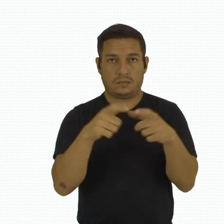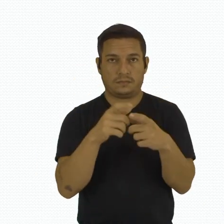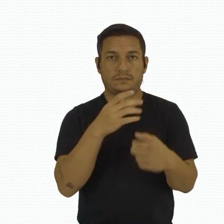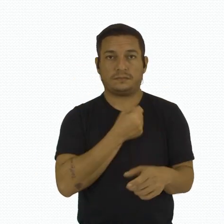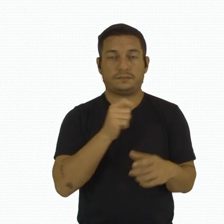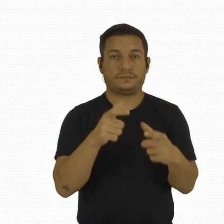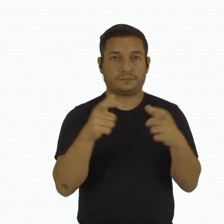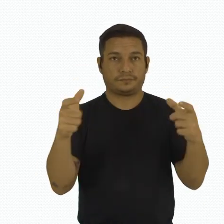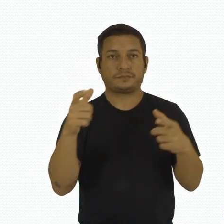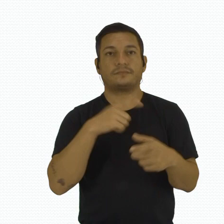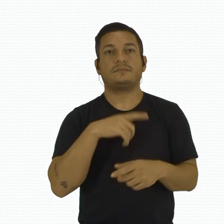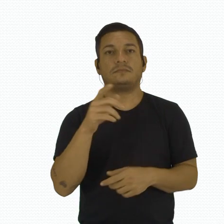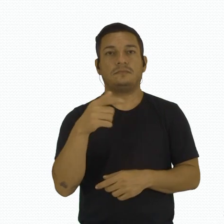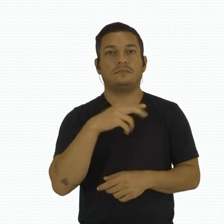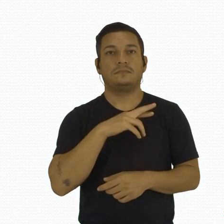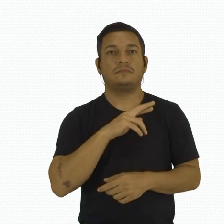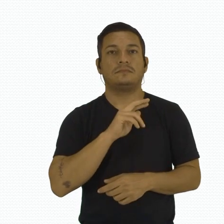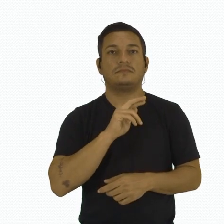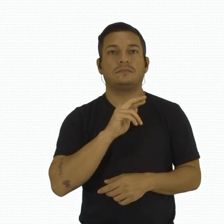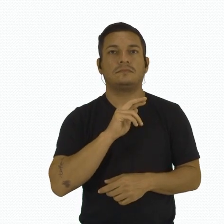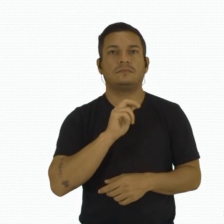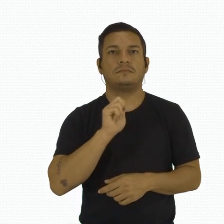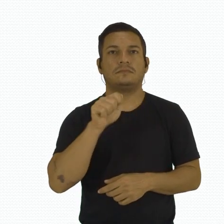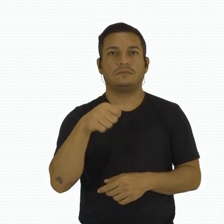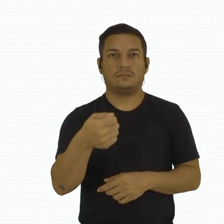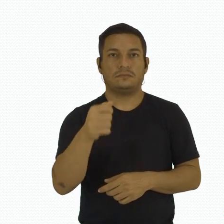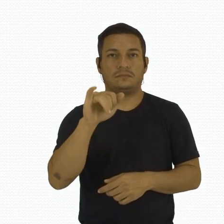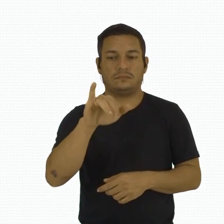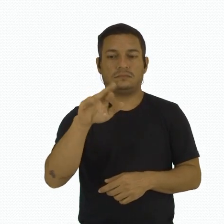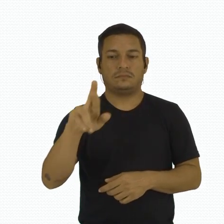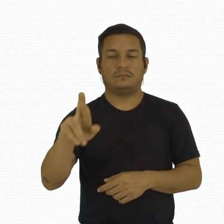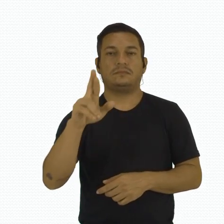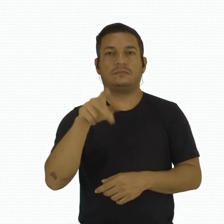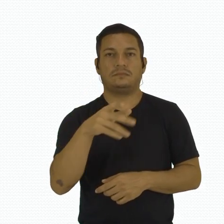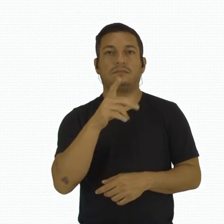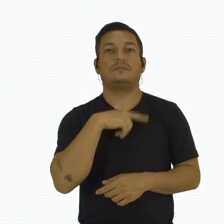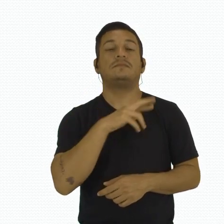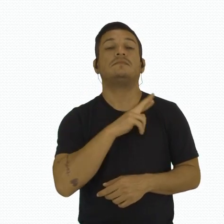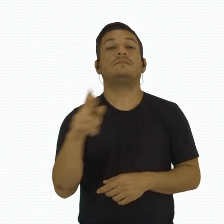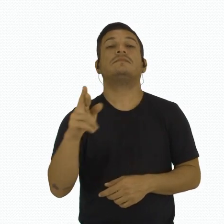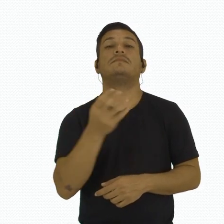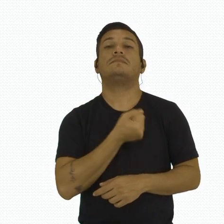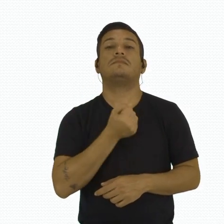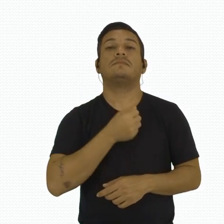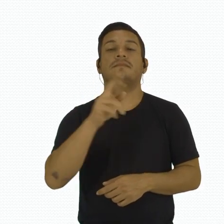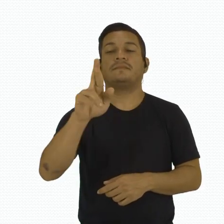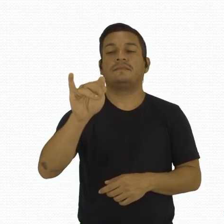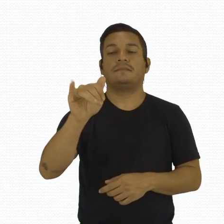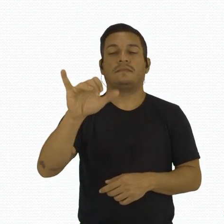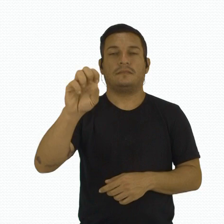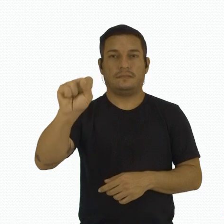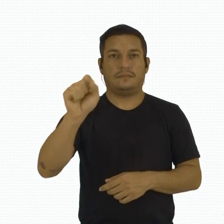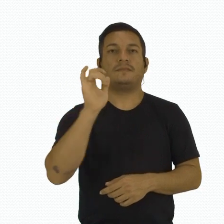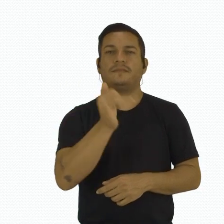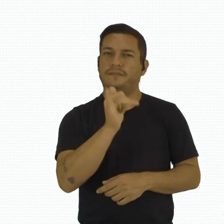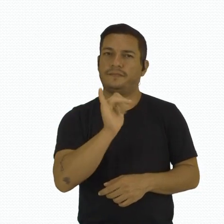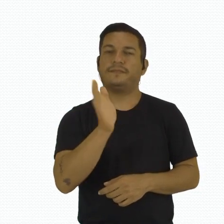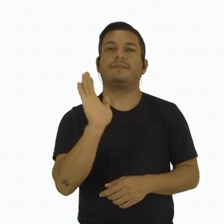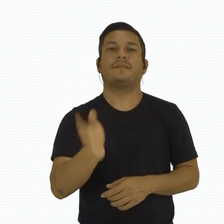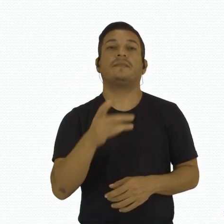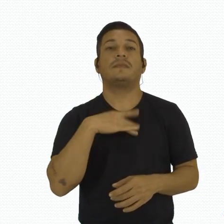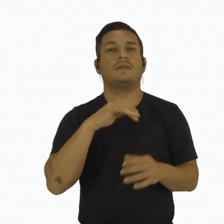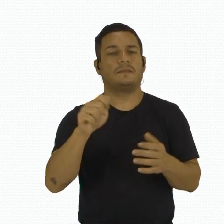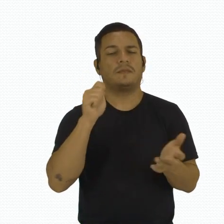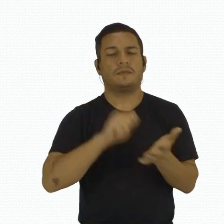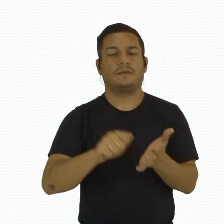IR, né, mas esse símbolozinho aí que você está vendo aí é o símbolo que denota os números reais, certo? Então, como eu já falei, se pode ser